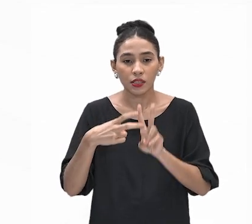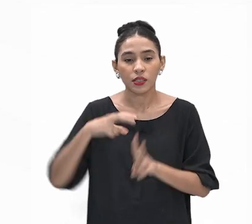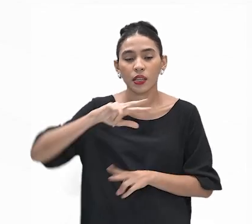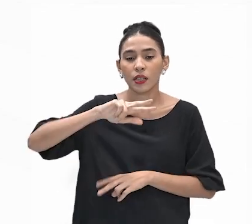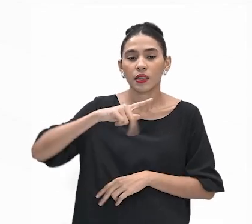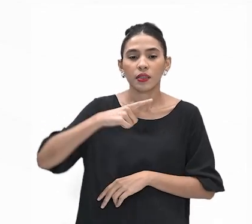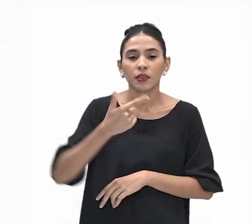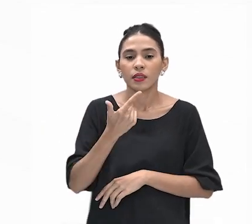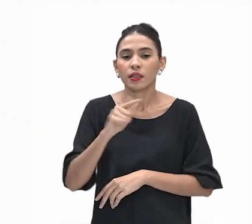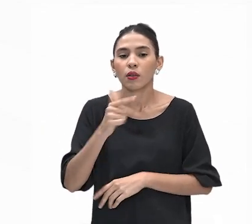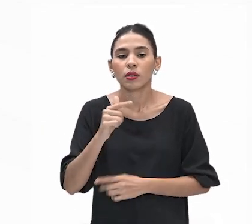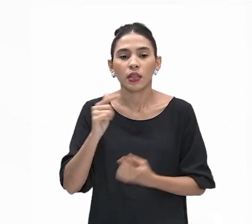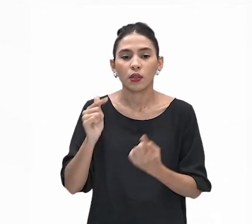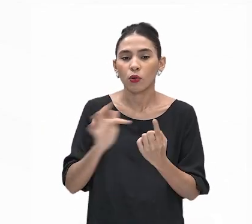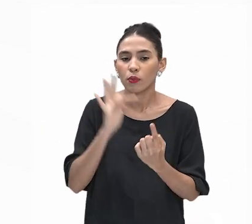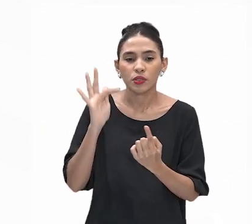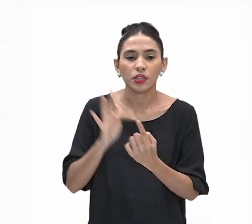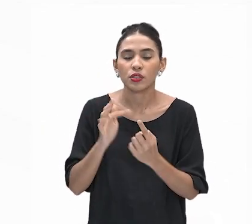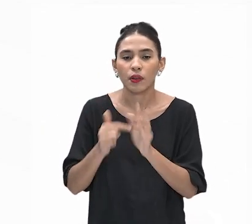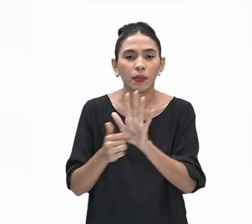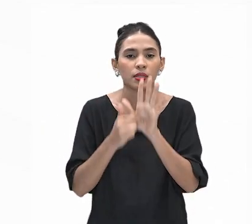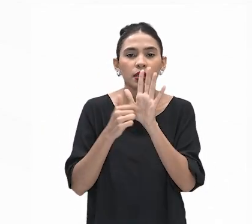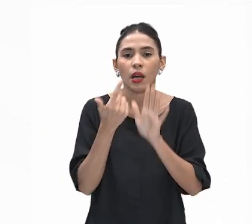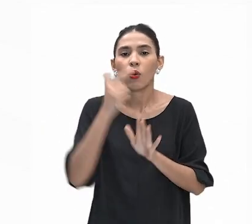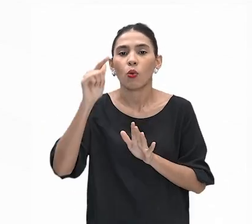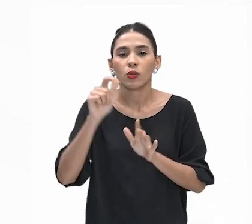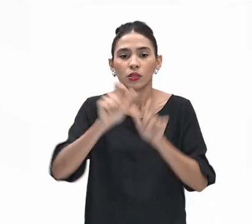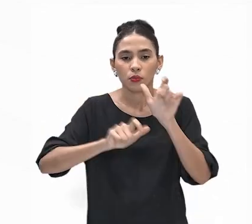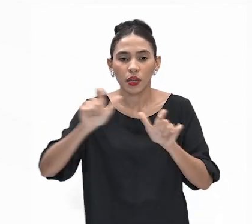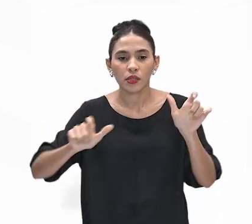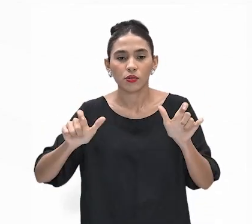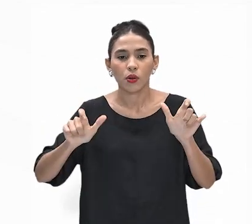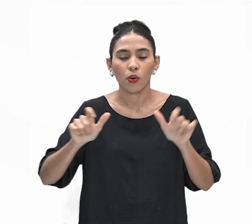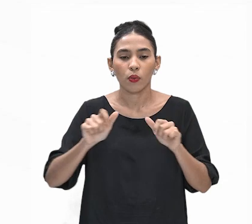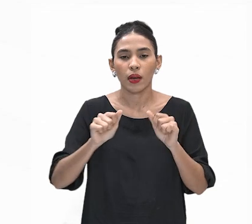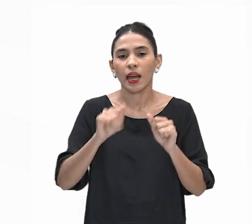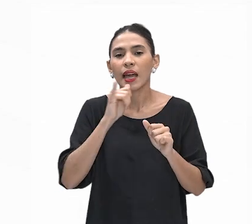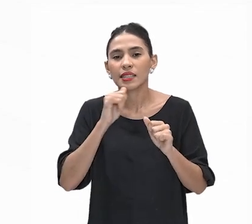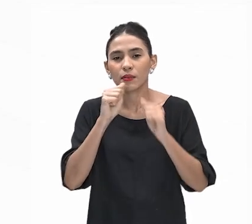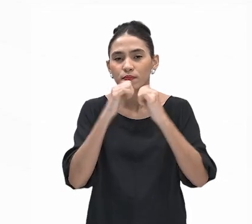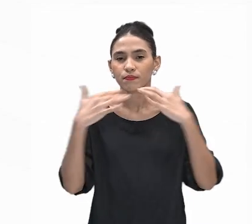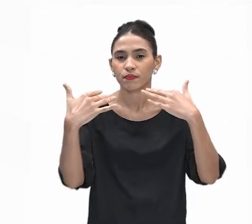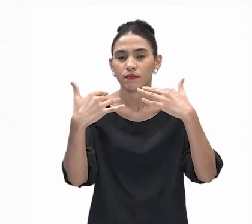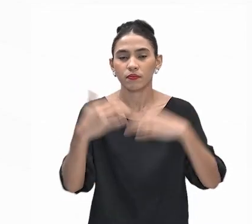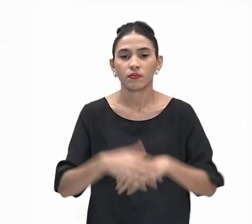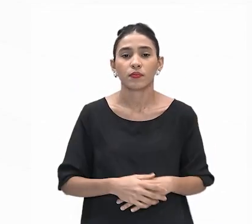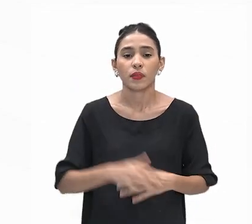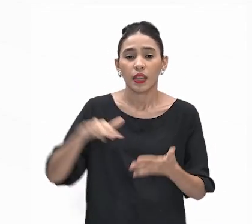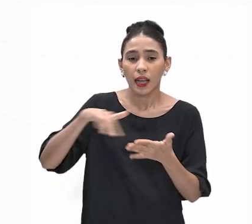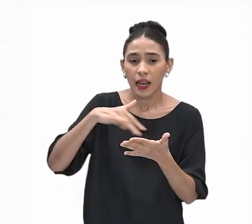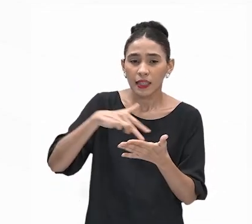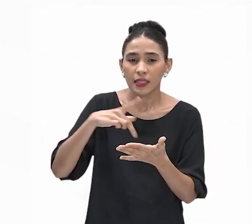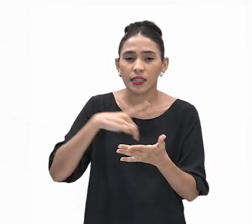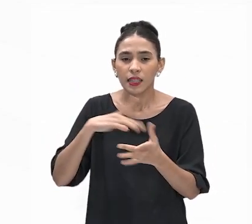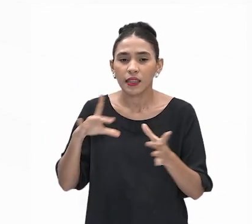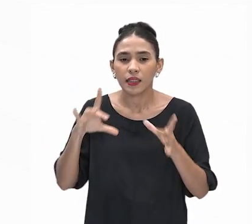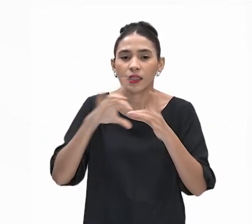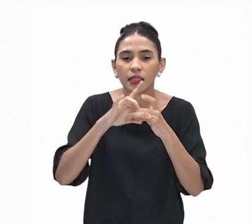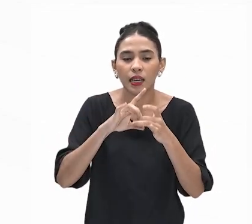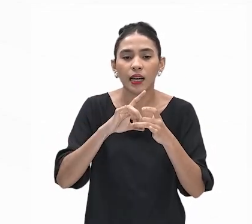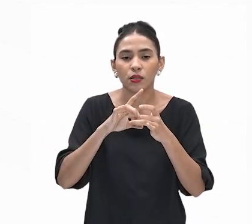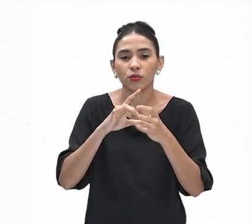se apresentar para outras pessoas, como num espetáculo cênico. Essa dança está sempre ligada